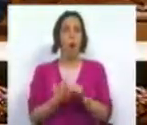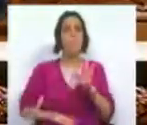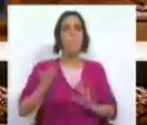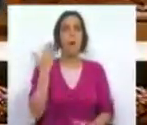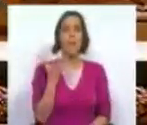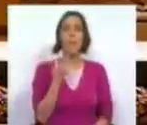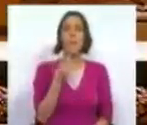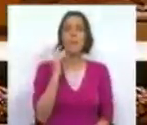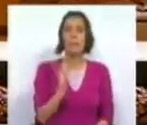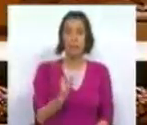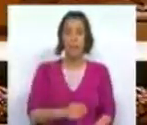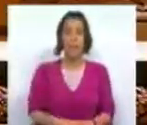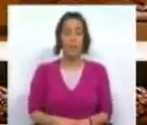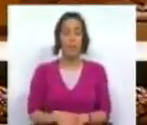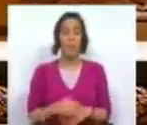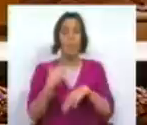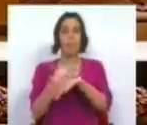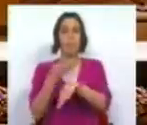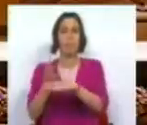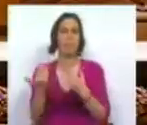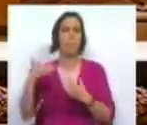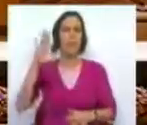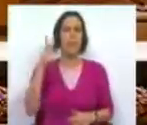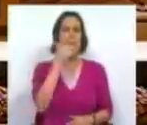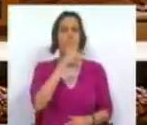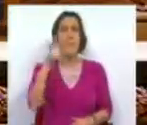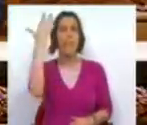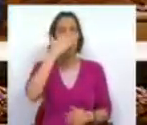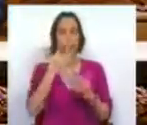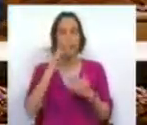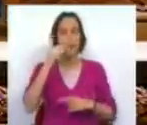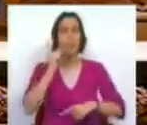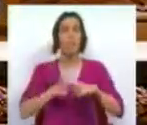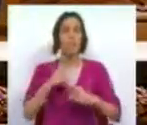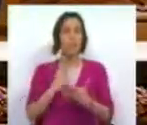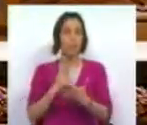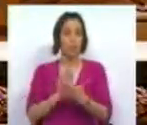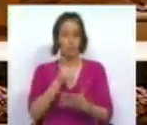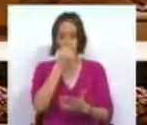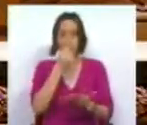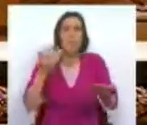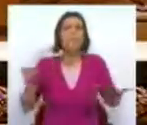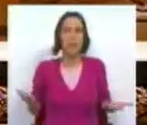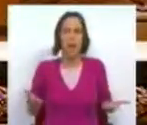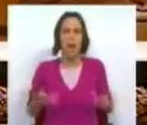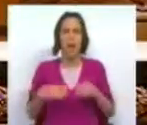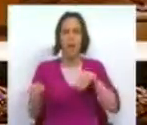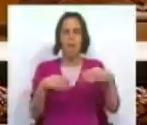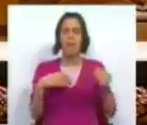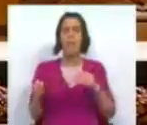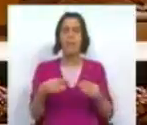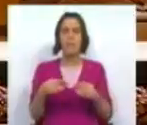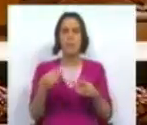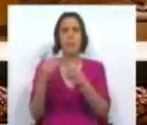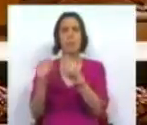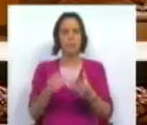mais em 93 e atrasos superiores a 100 dias em mais de metade das escolas. Afinal, a